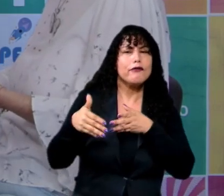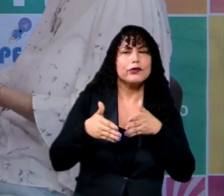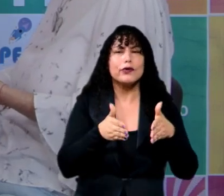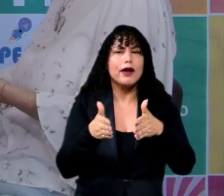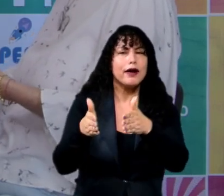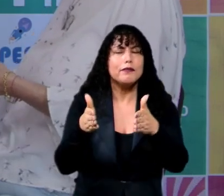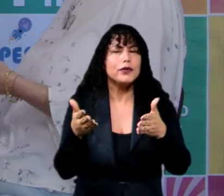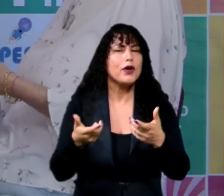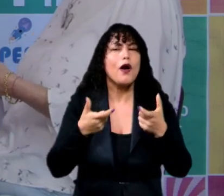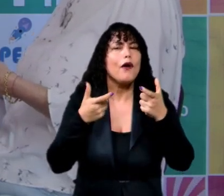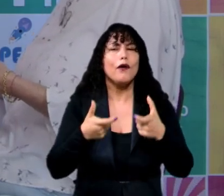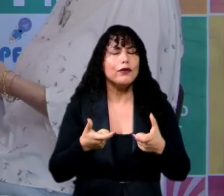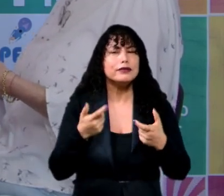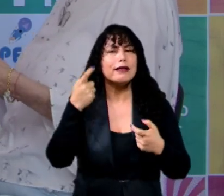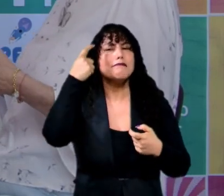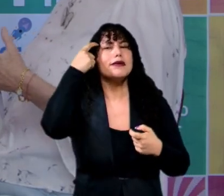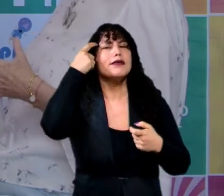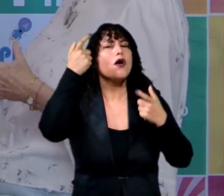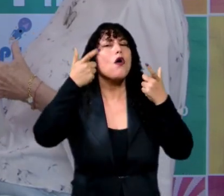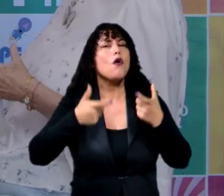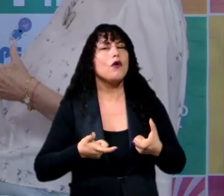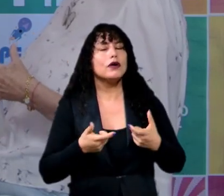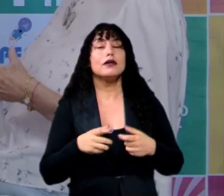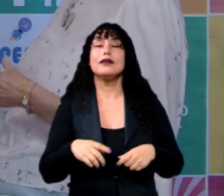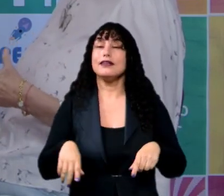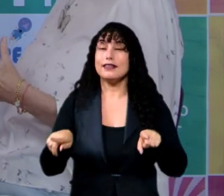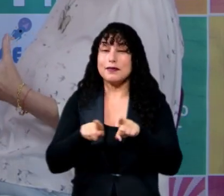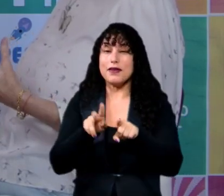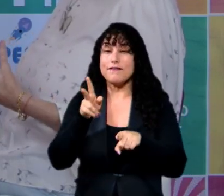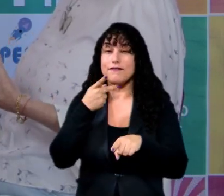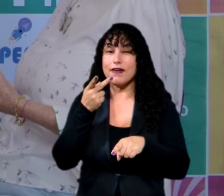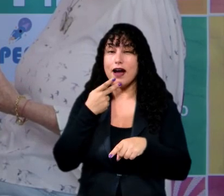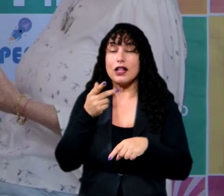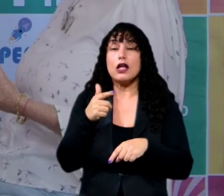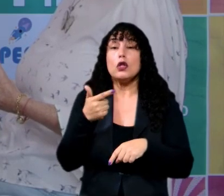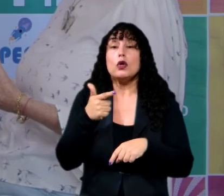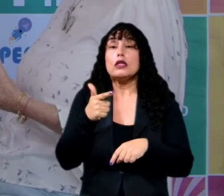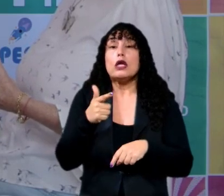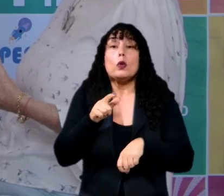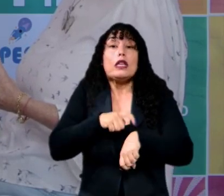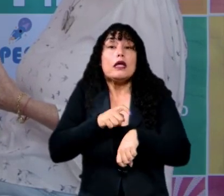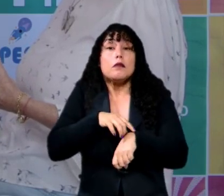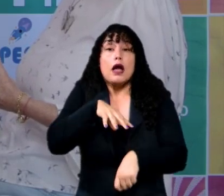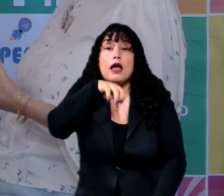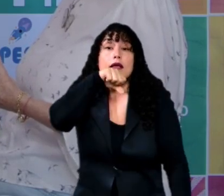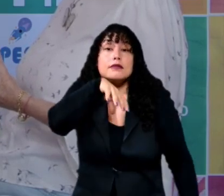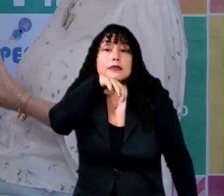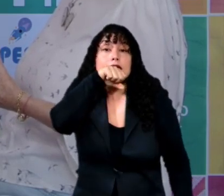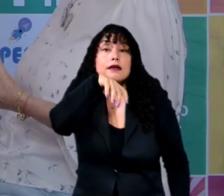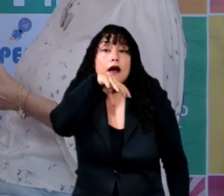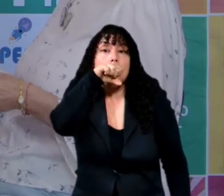percurso?", né. A gente diz também que mal tem tempo para respirar.